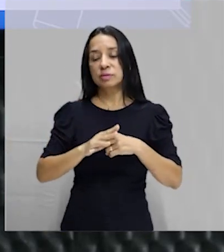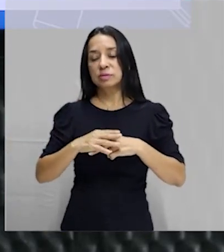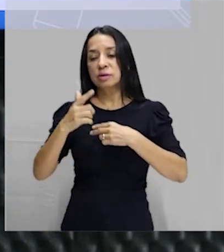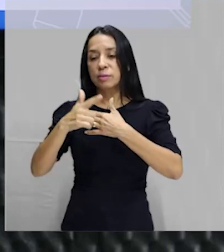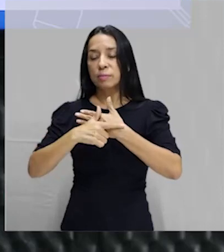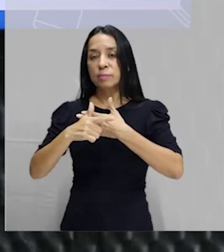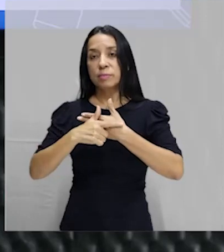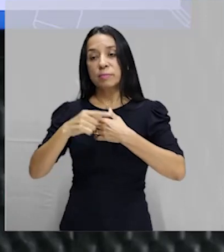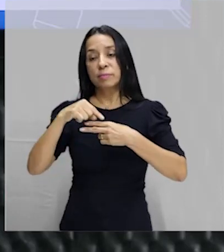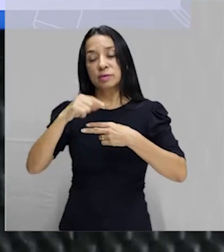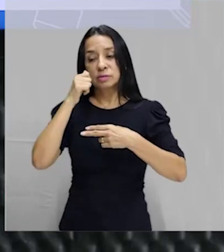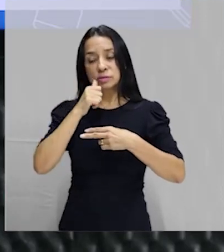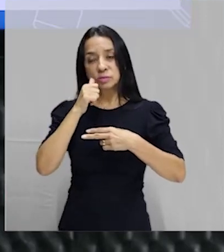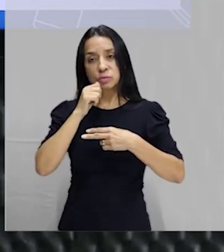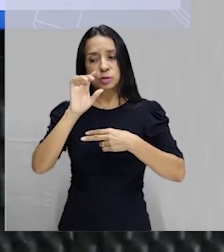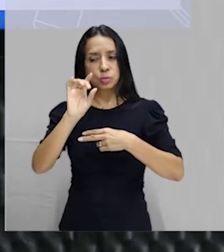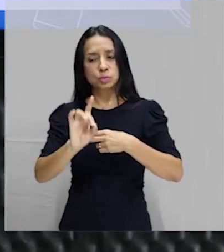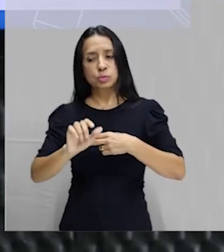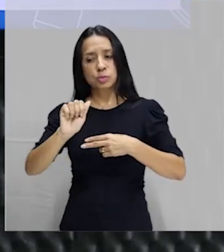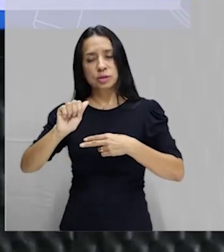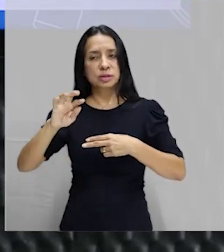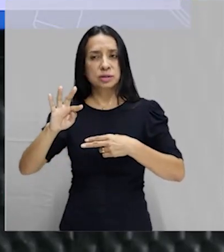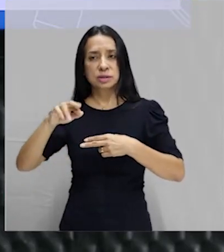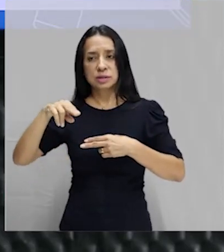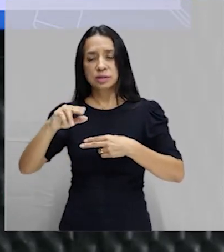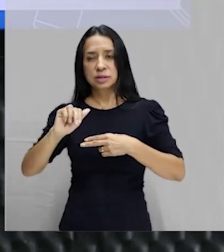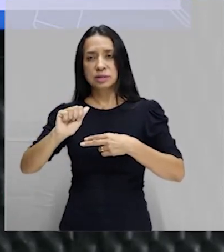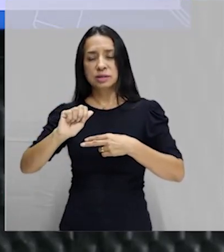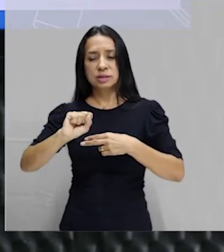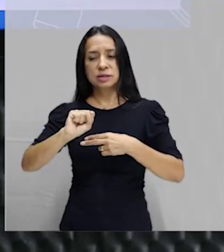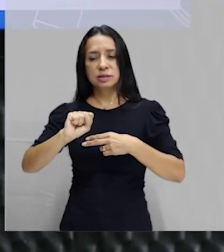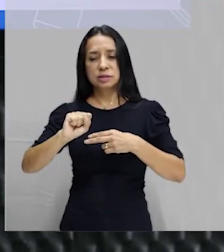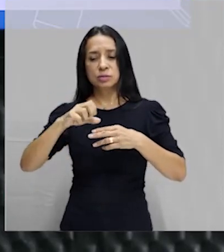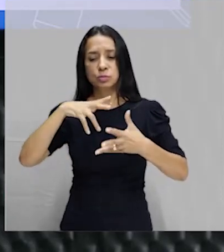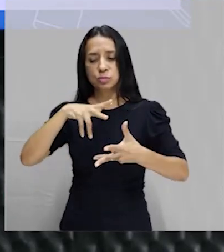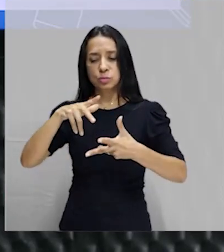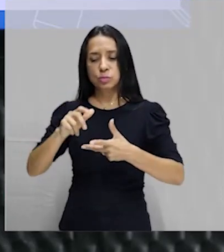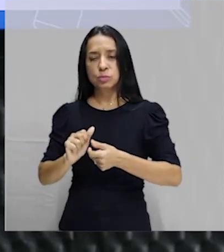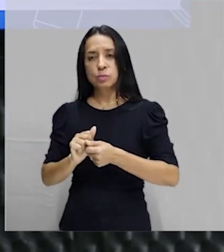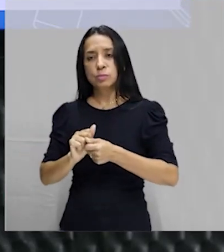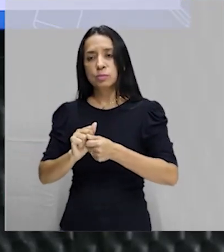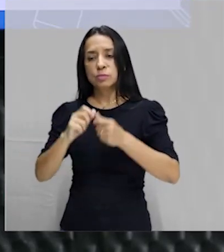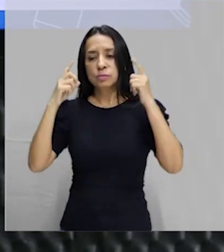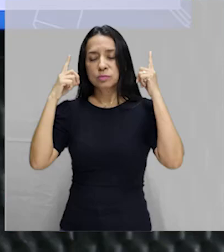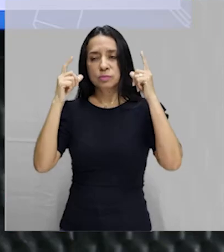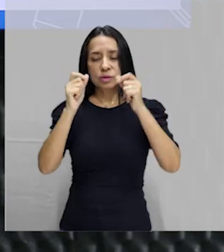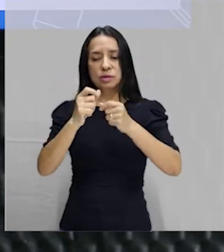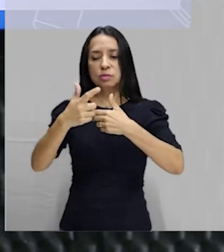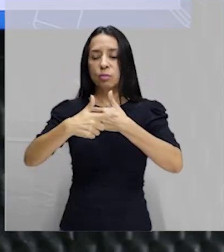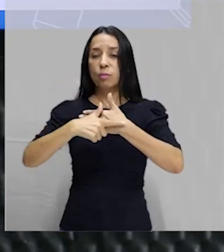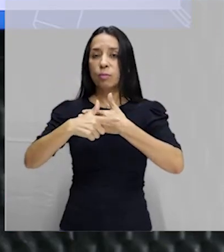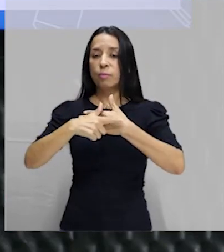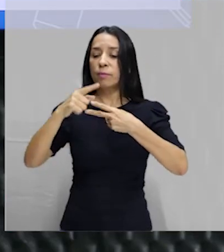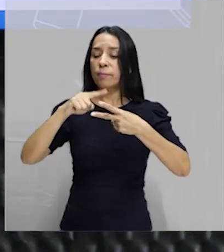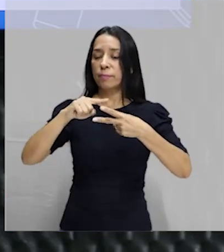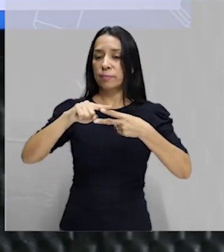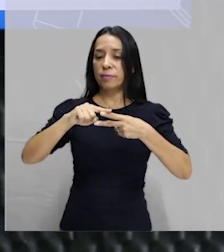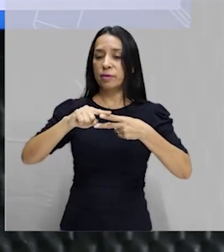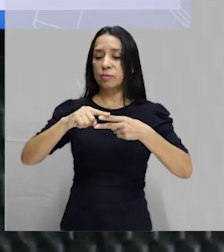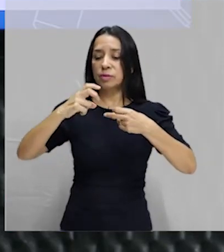não só em Atenas, mas das mulheres no mundo grego, é o papel da procriação e o papel da